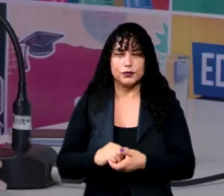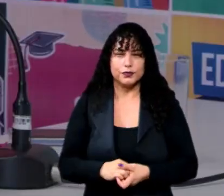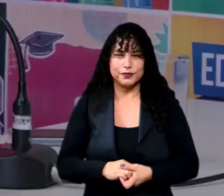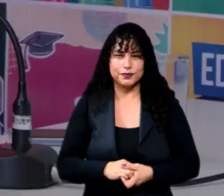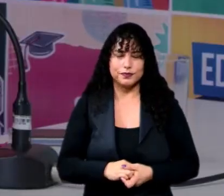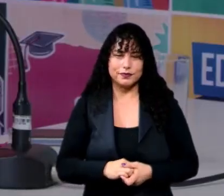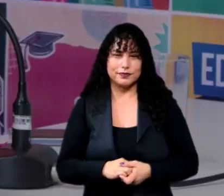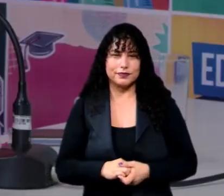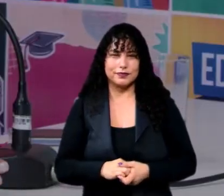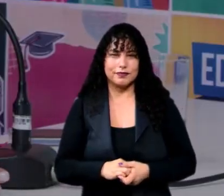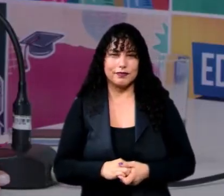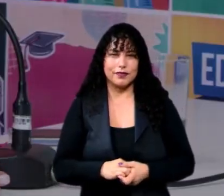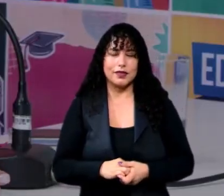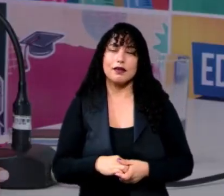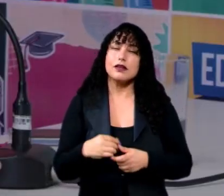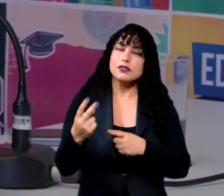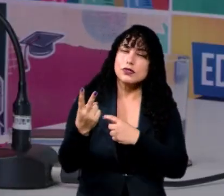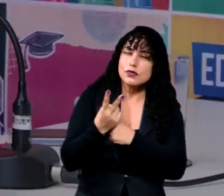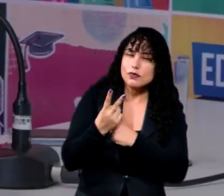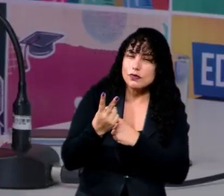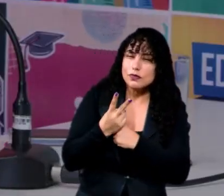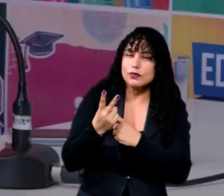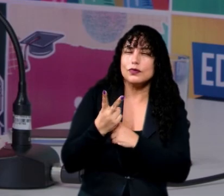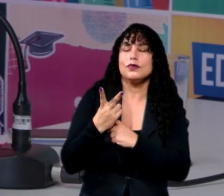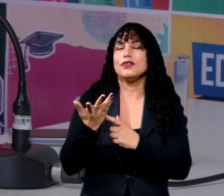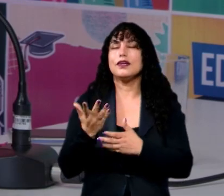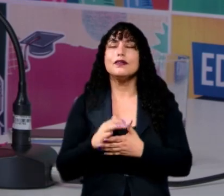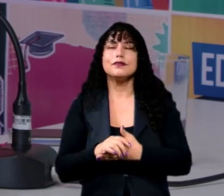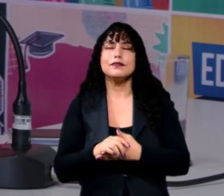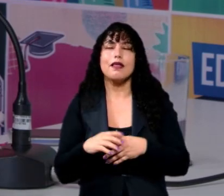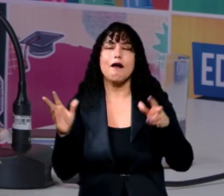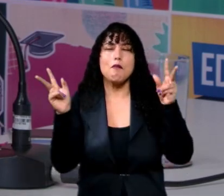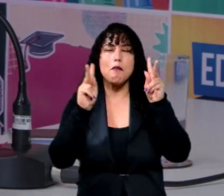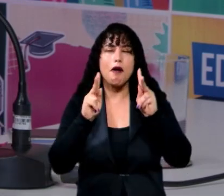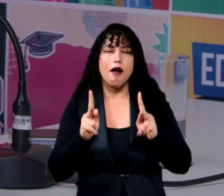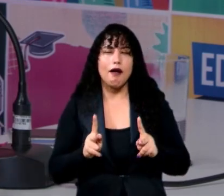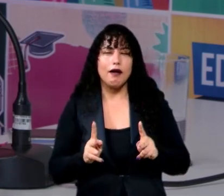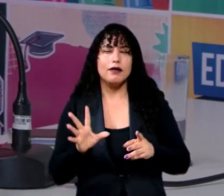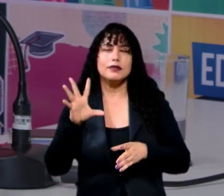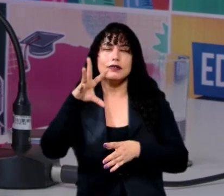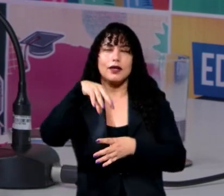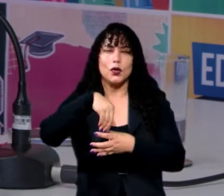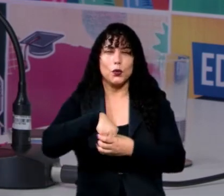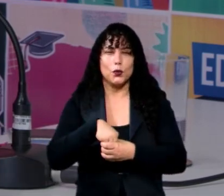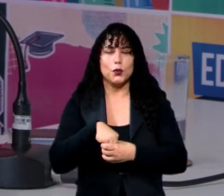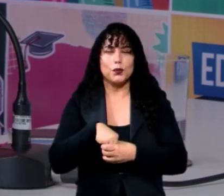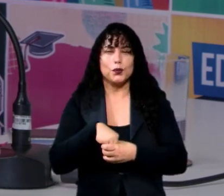porque quem se cuida, quem cuida da paz interior,